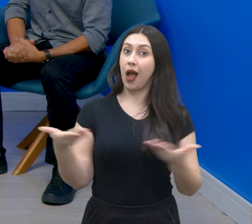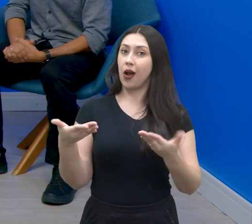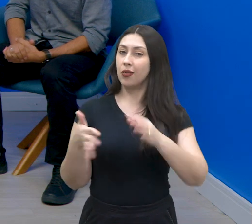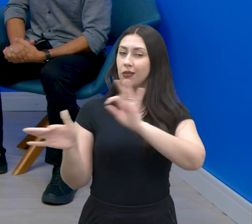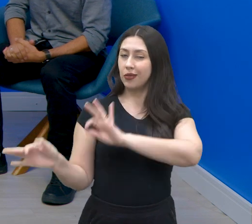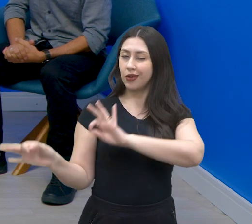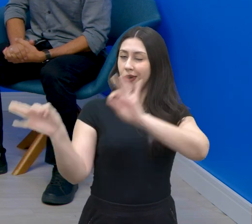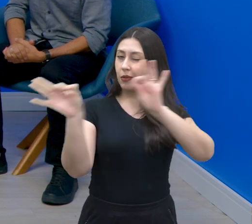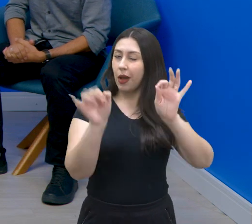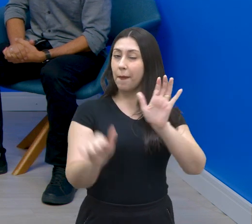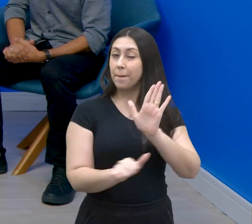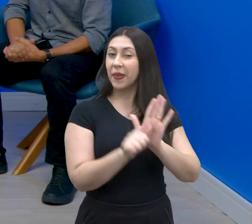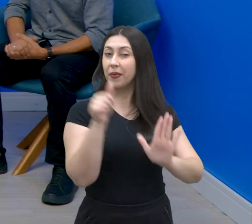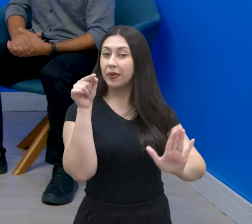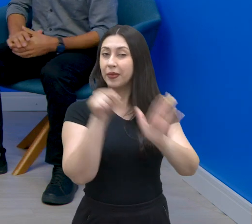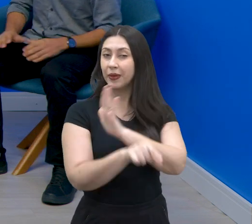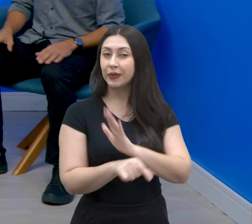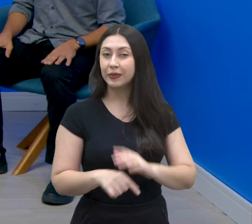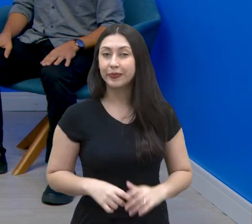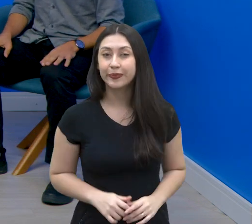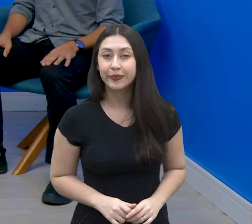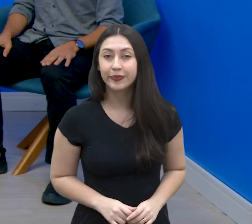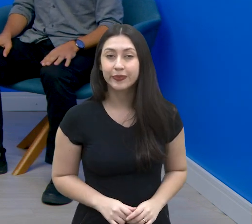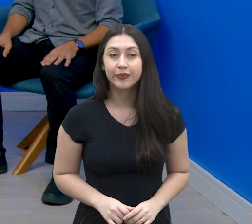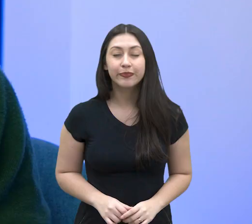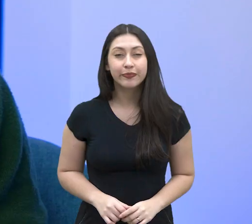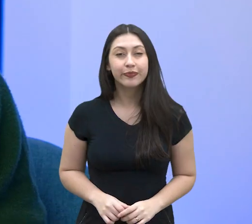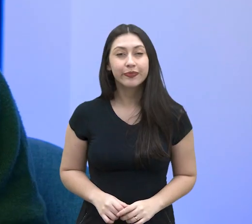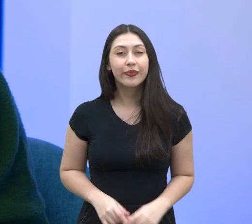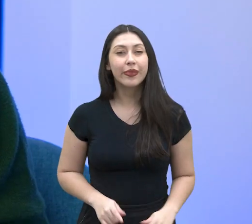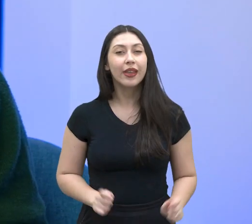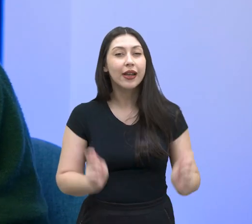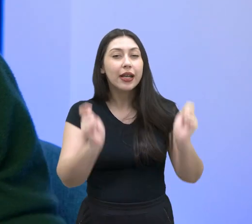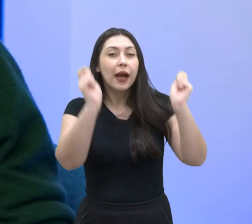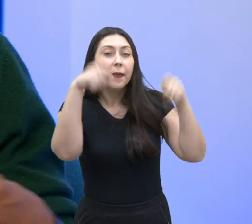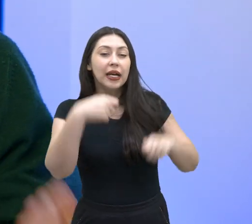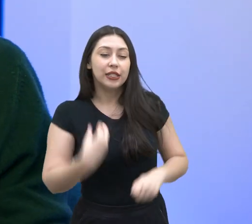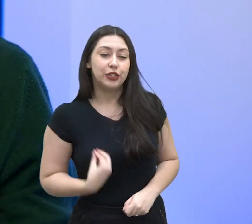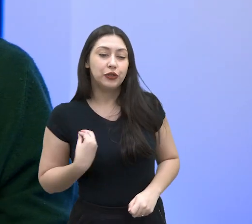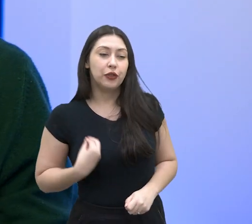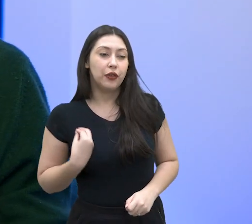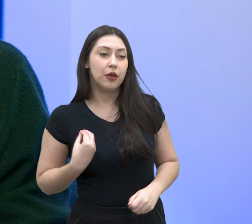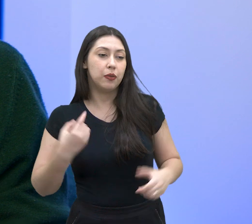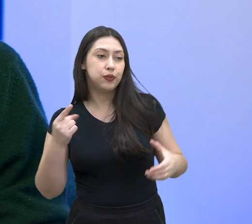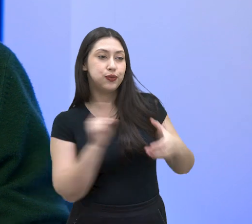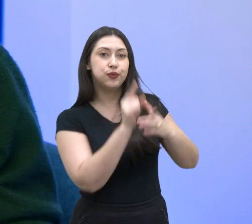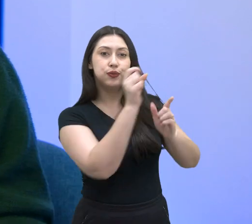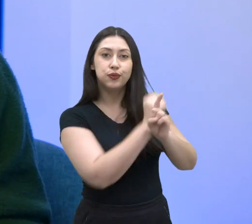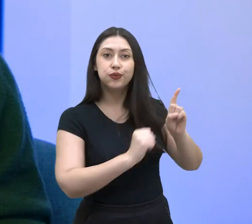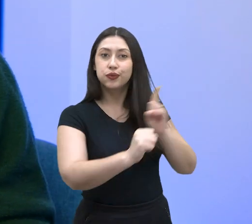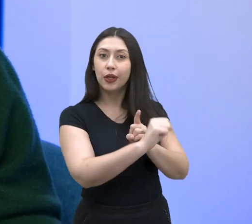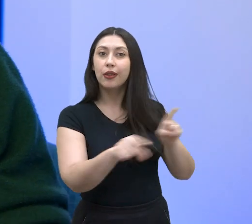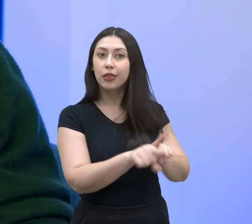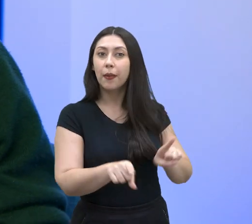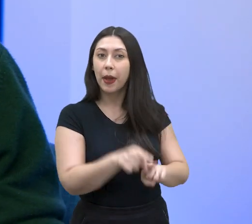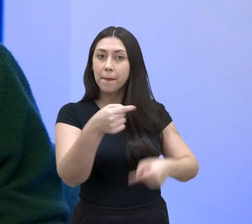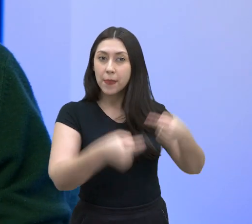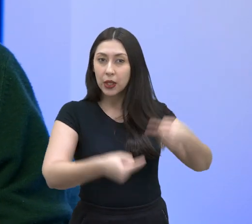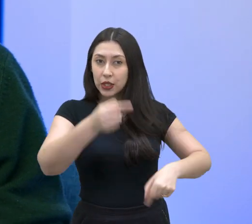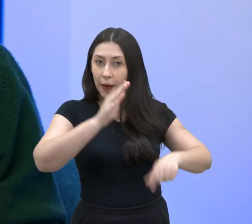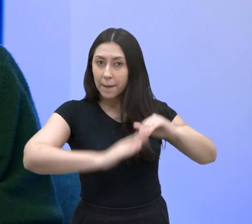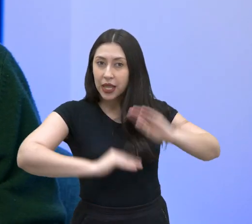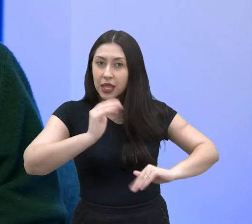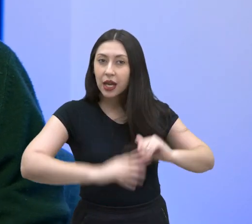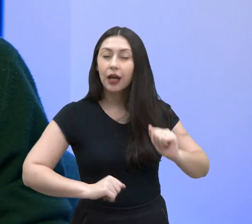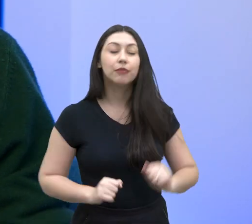político? Então, essa é uma pergunta interessante, né? A gente só é político, a gente vive em sociedade desde